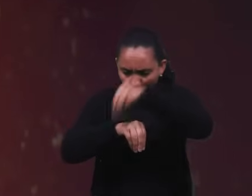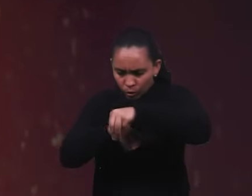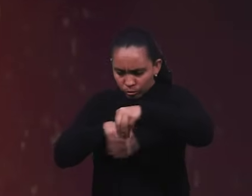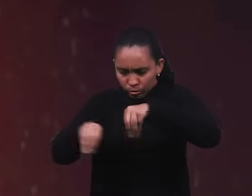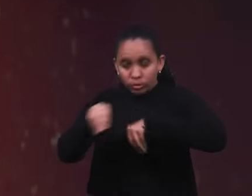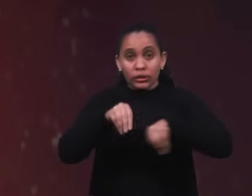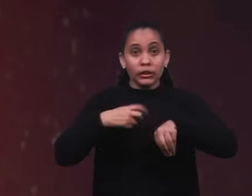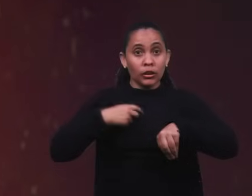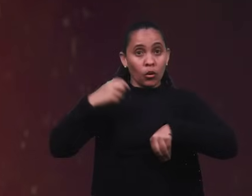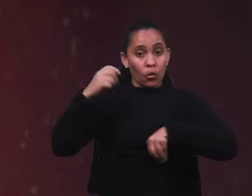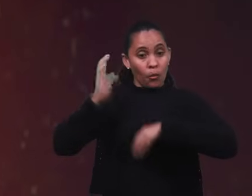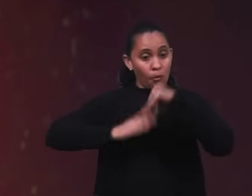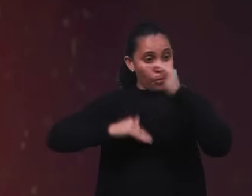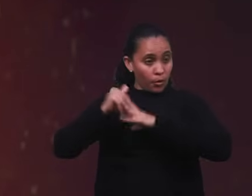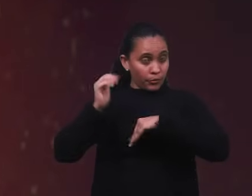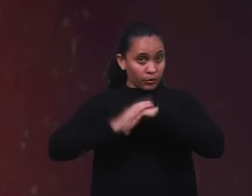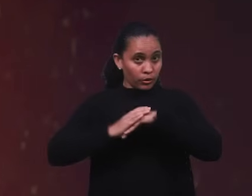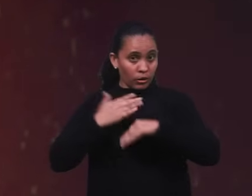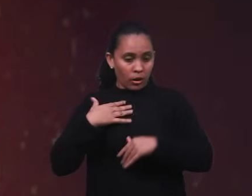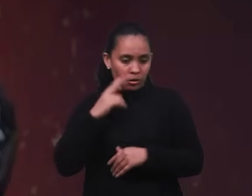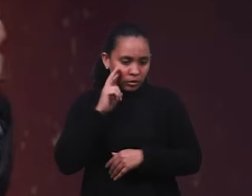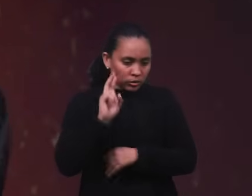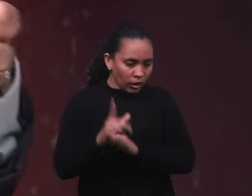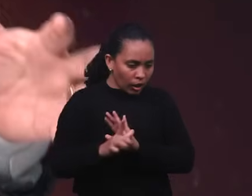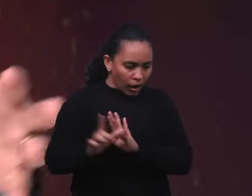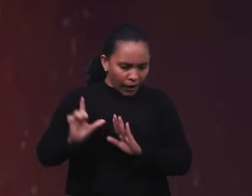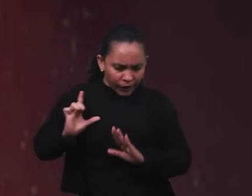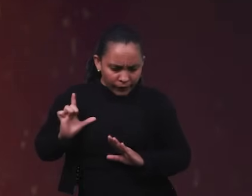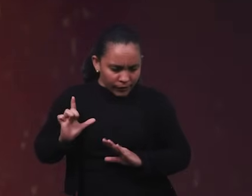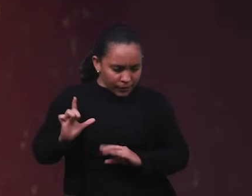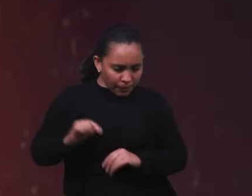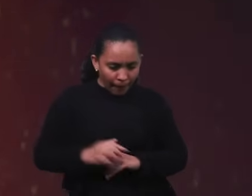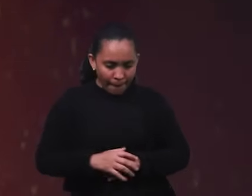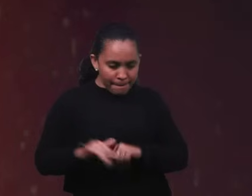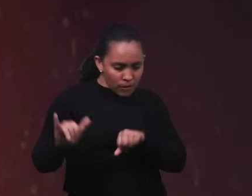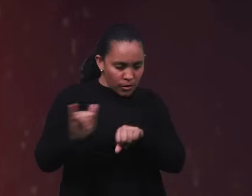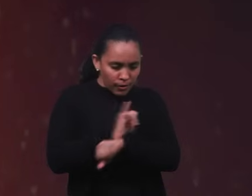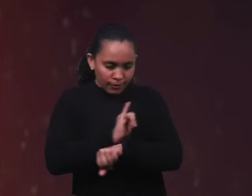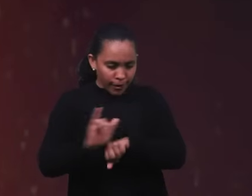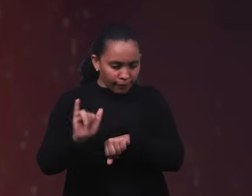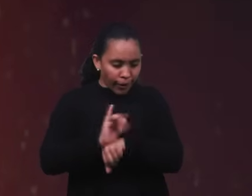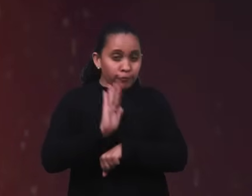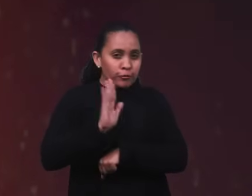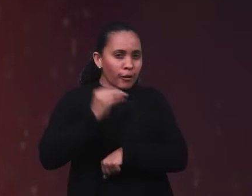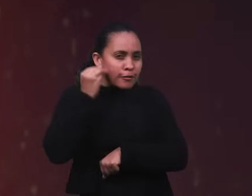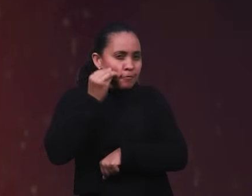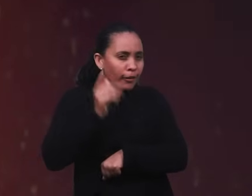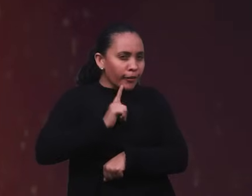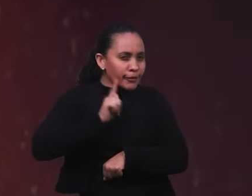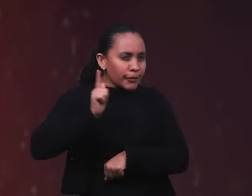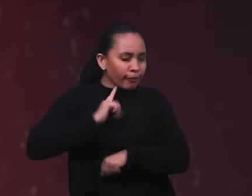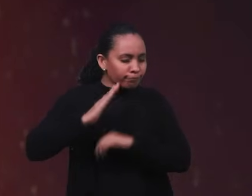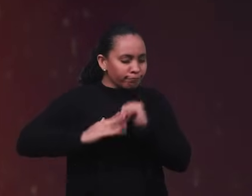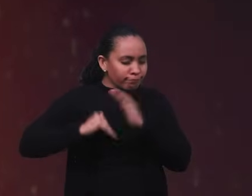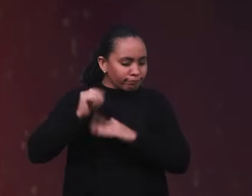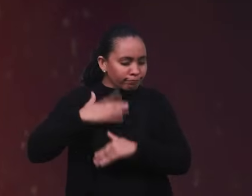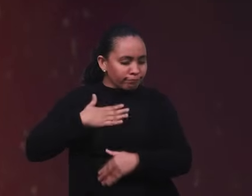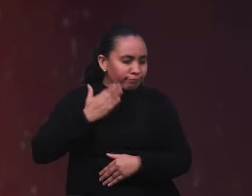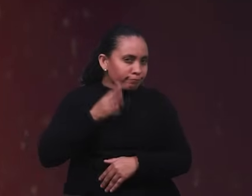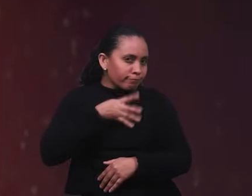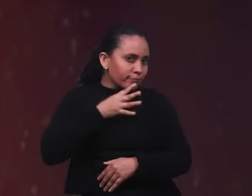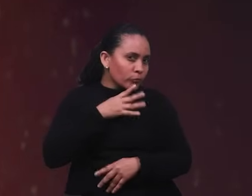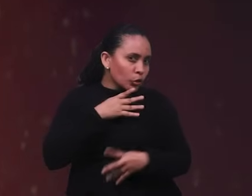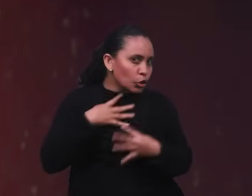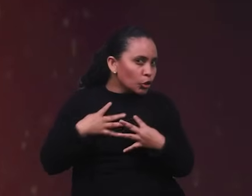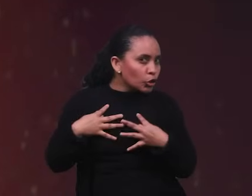profissional, ainda mais no xadrez, que eles conseguem antecipar muitas jogadas, o jogador que é profissional, ele já conhece